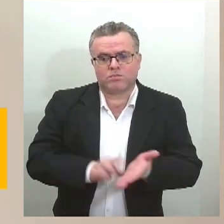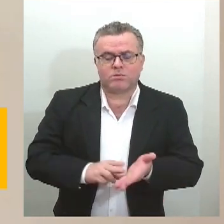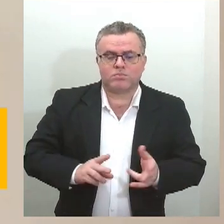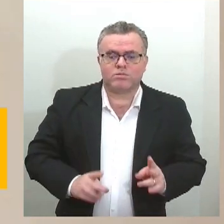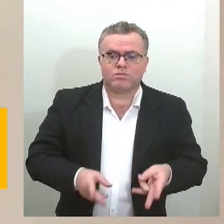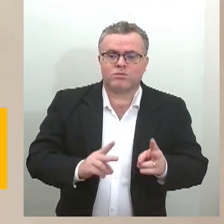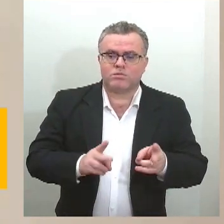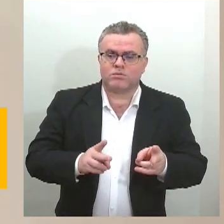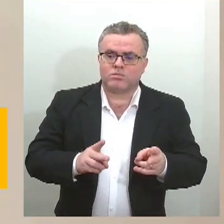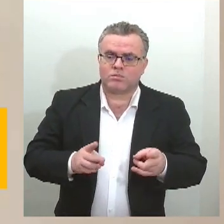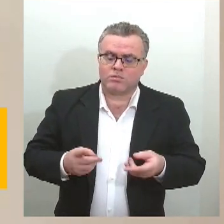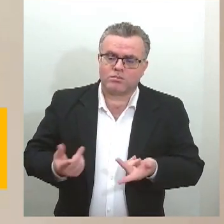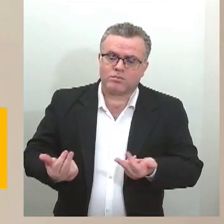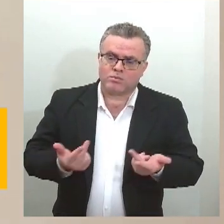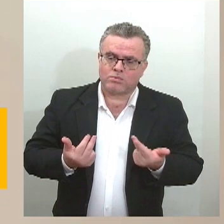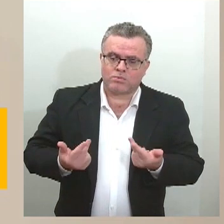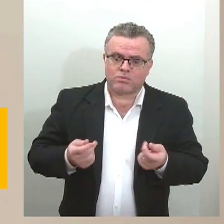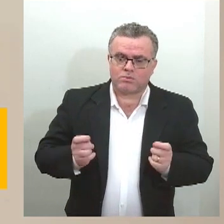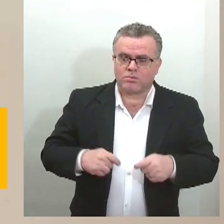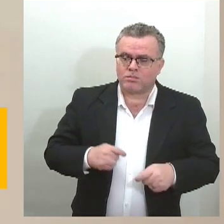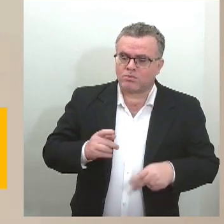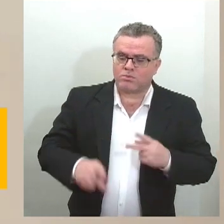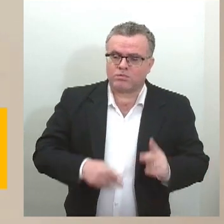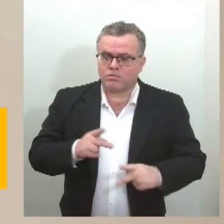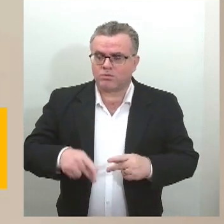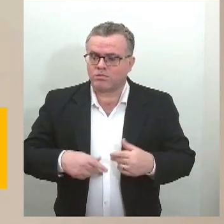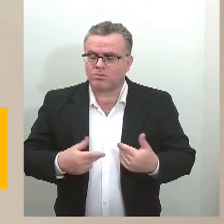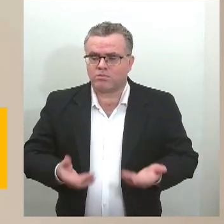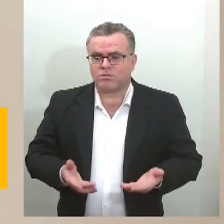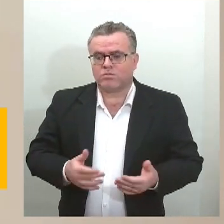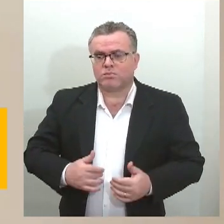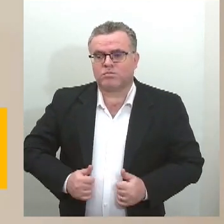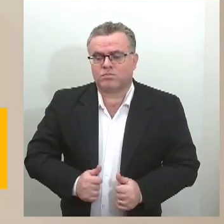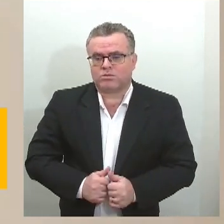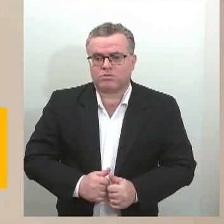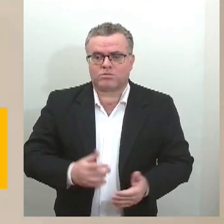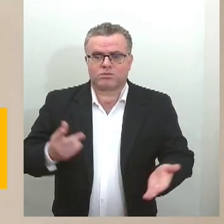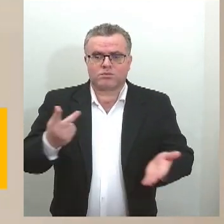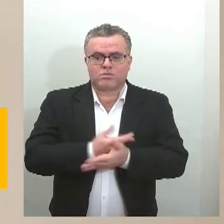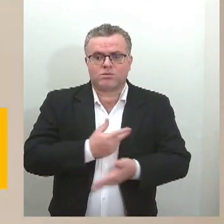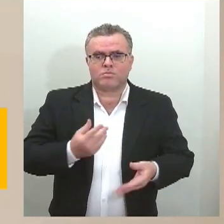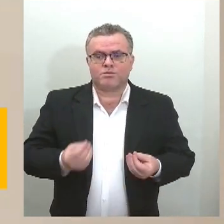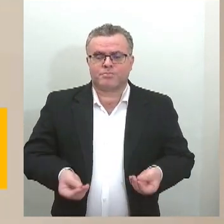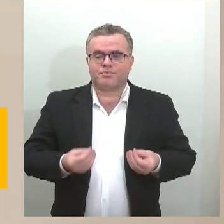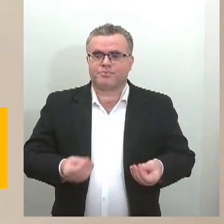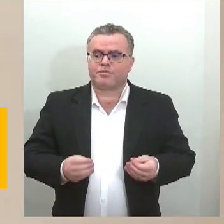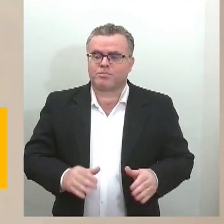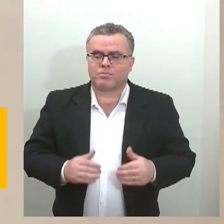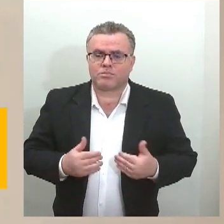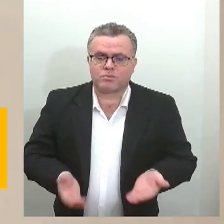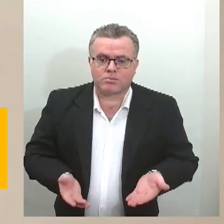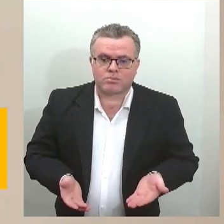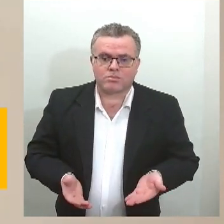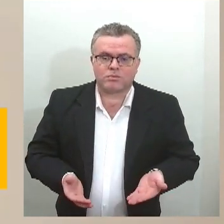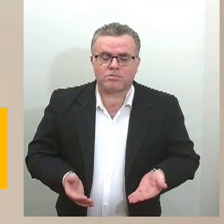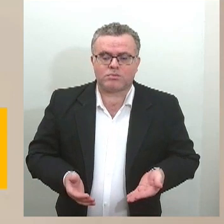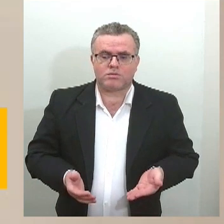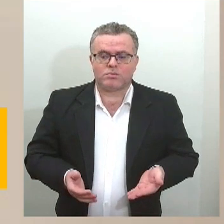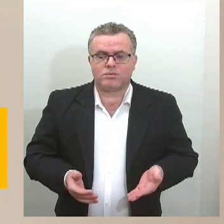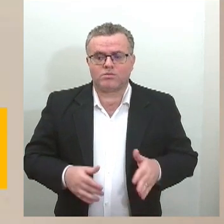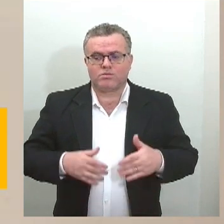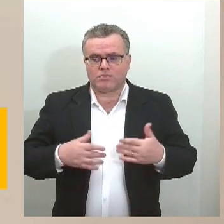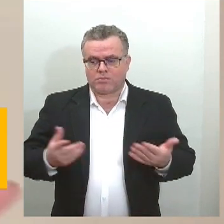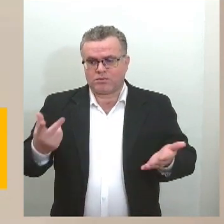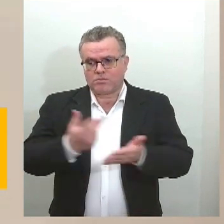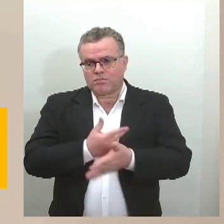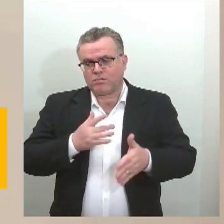Então, quando a população também compreende como se dá o diagnóstico, como é que funcionam os mecanismos da doença, a